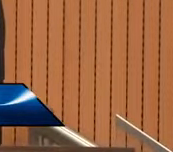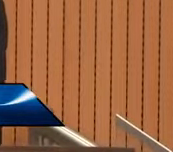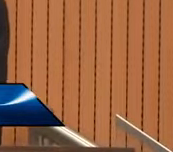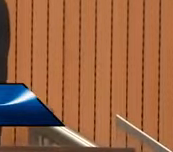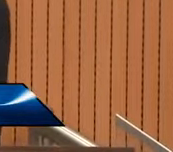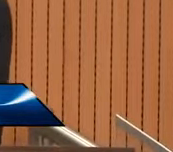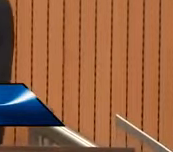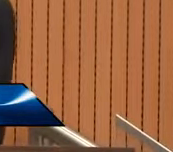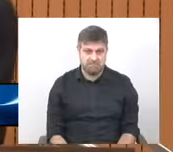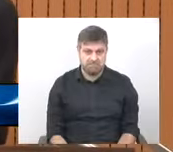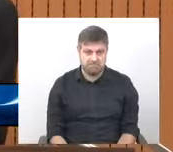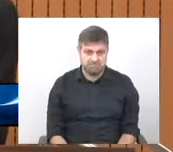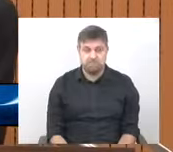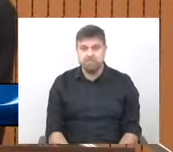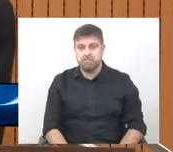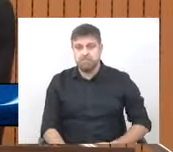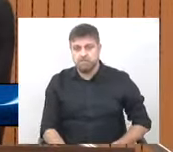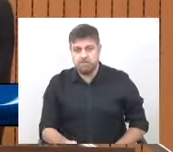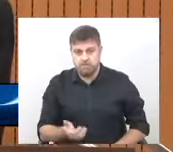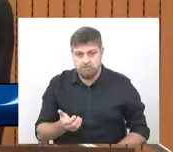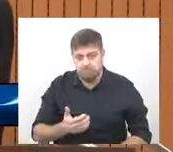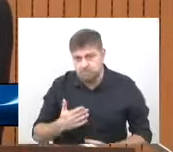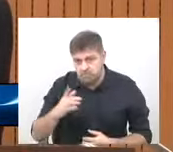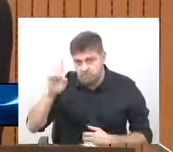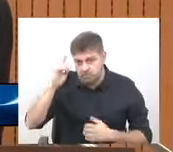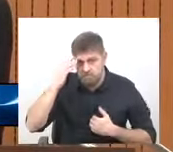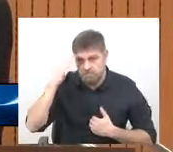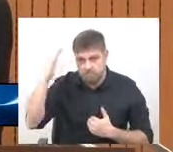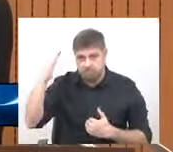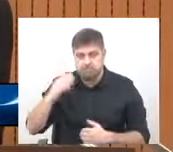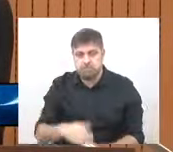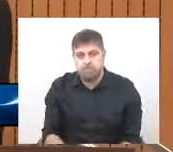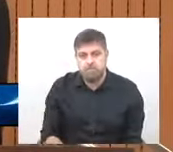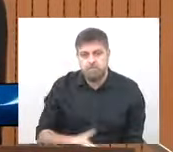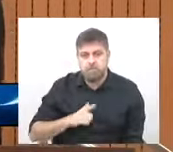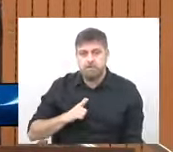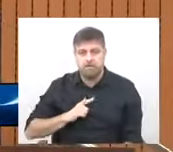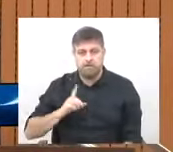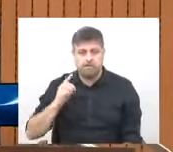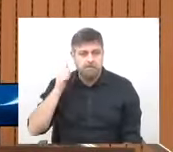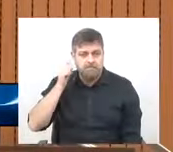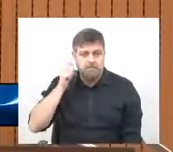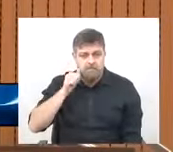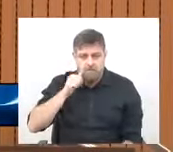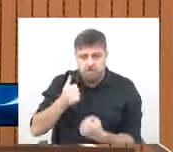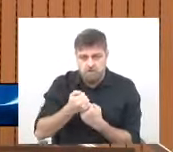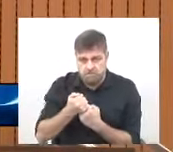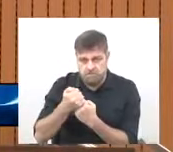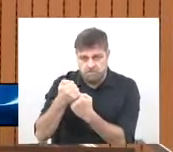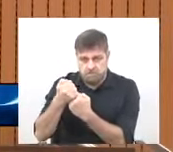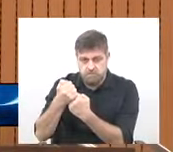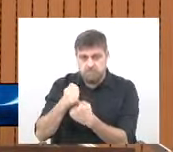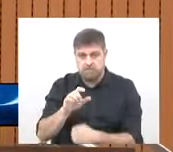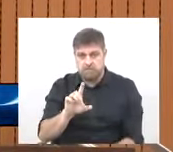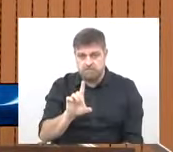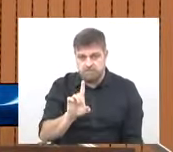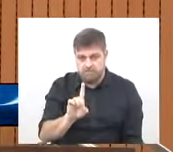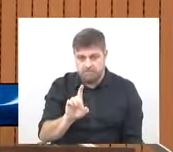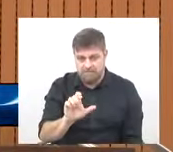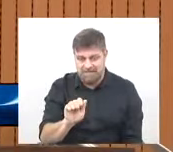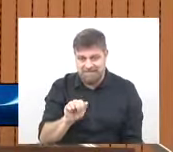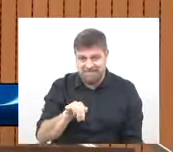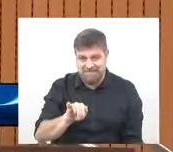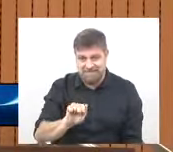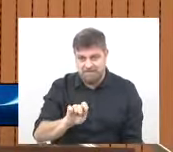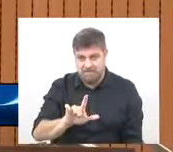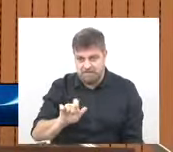E graças a Deus, as assessoras minhas, que é a Daniela e a dona Nilza, que chegou no posto de